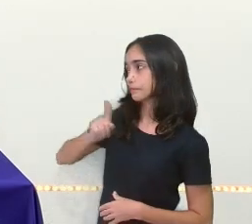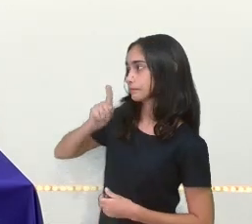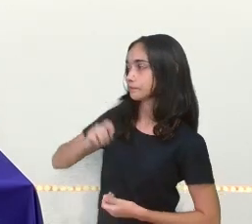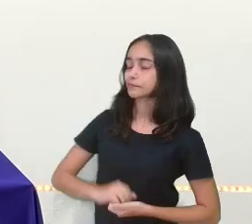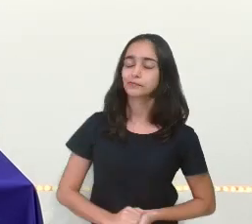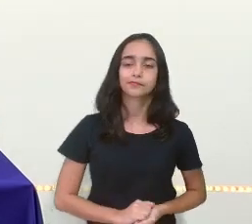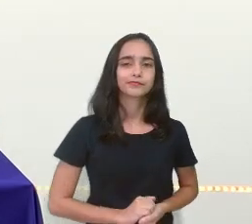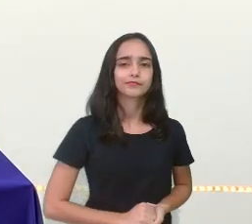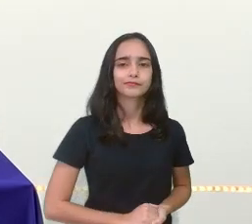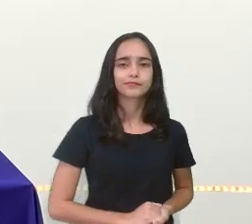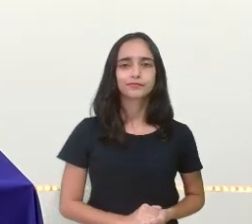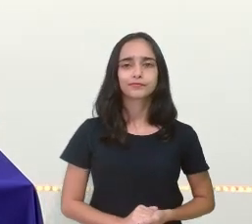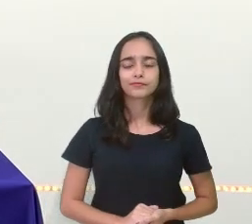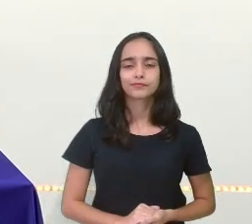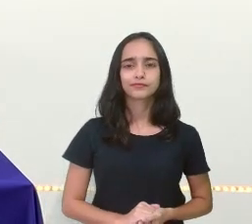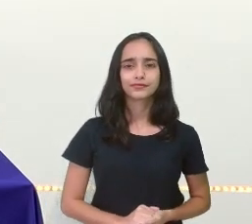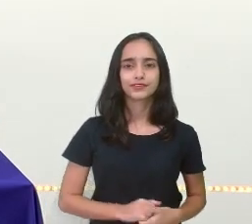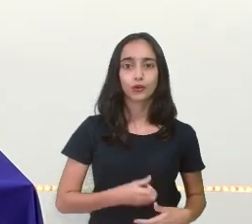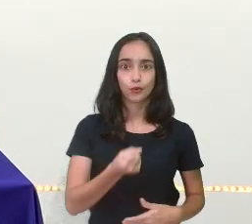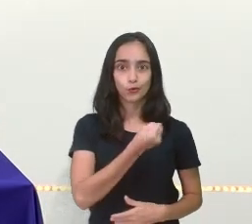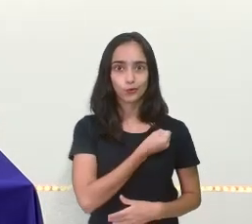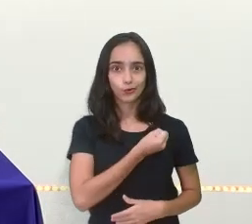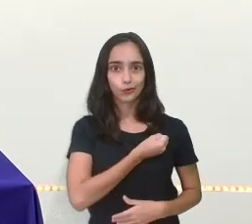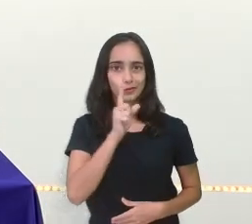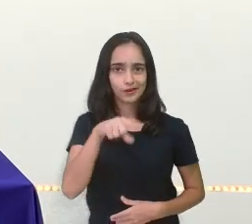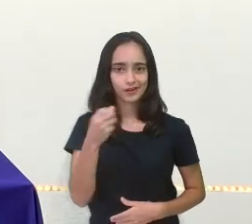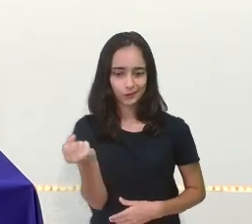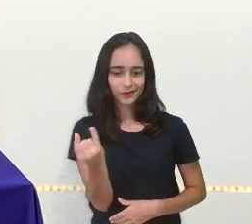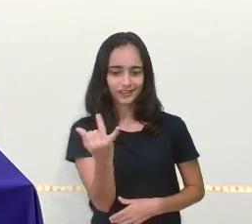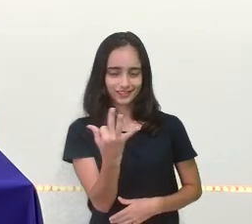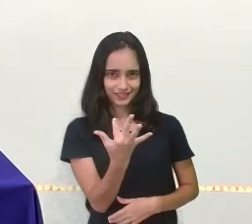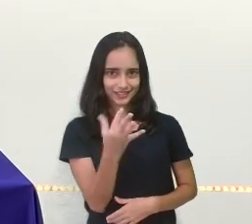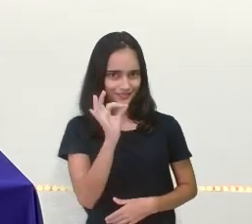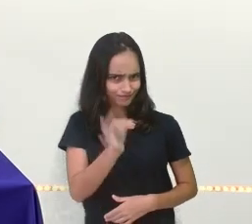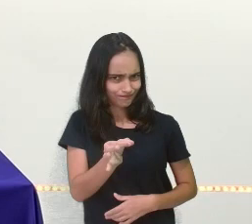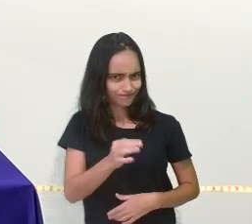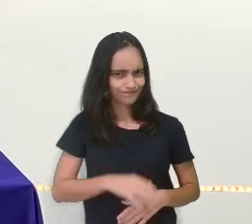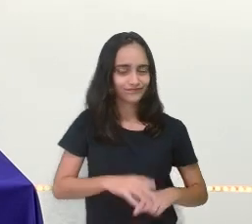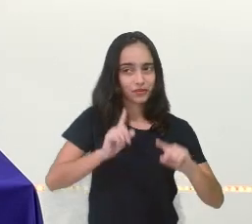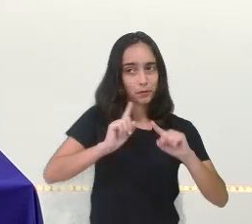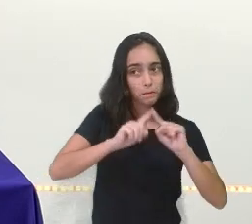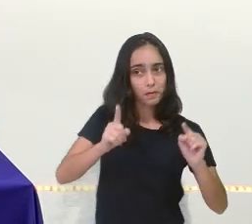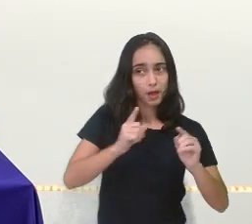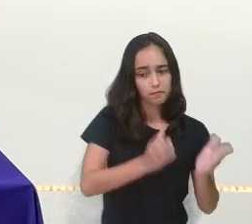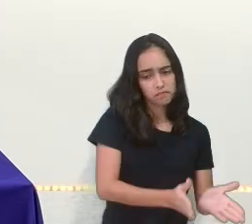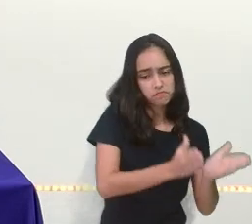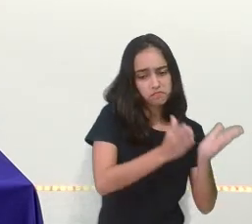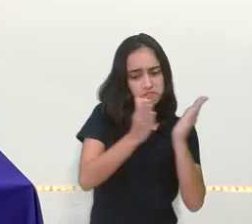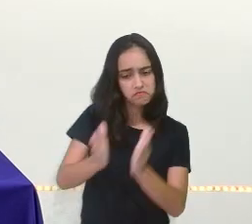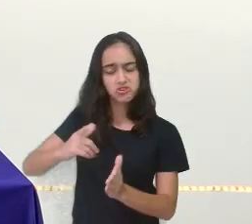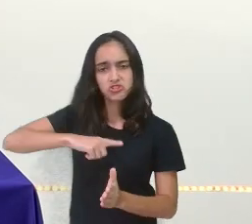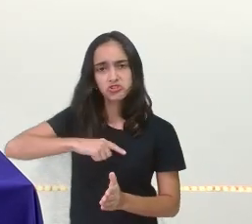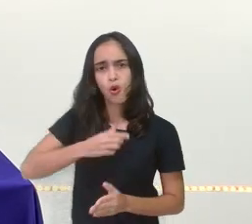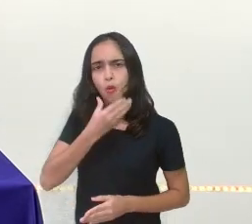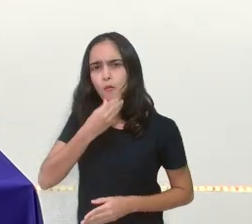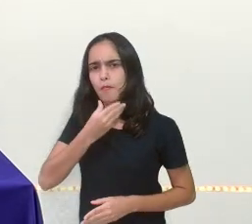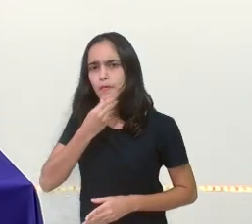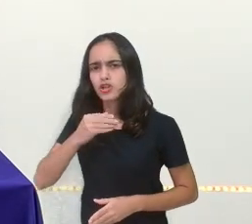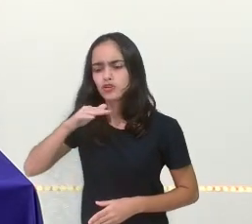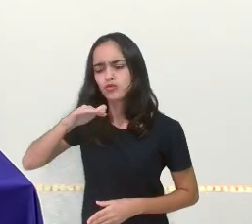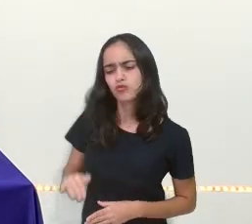3, 4. O número enquanto quantidade. Já aqui, o menino está contando